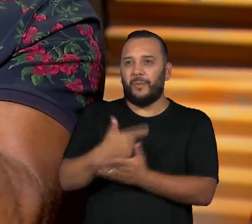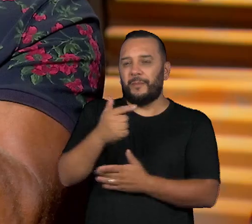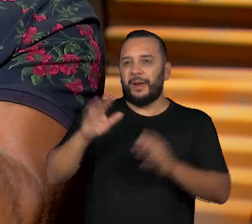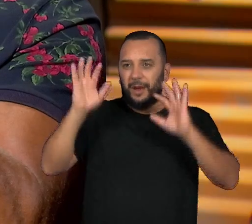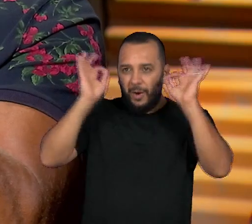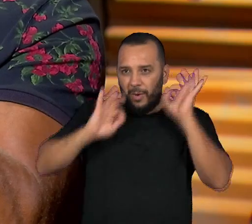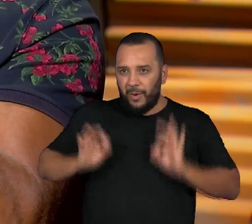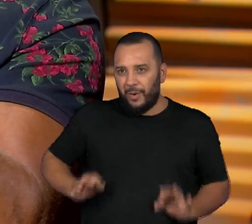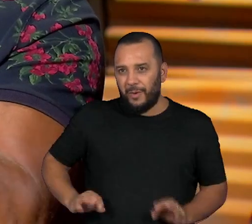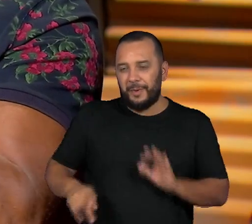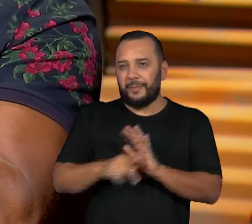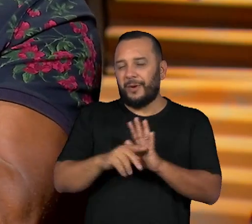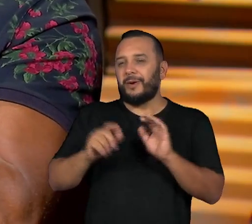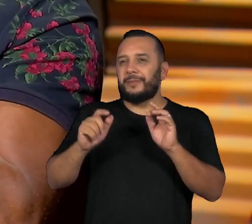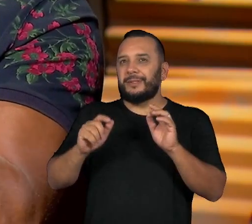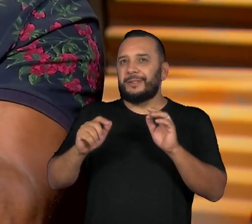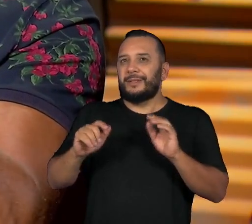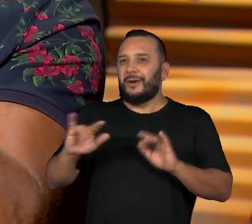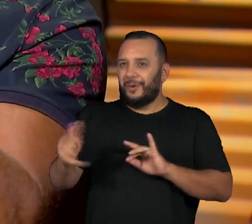Homem-Aranha.